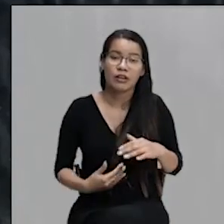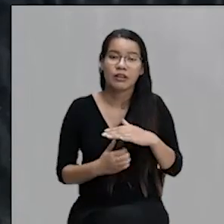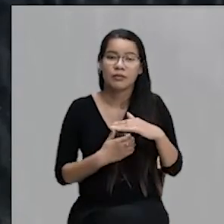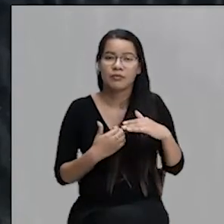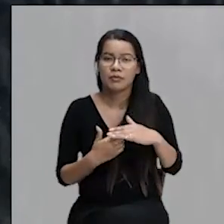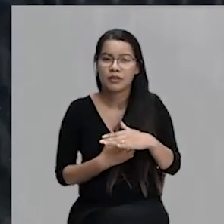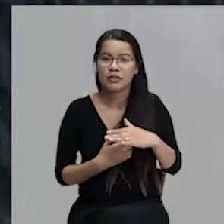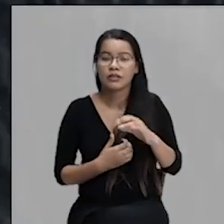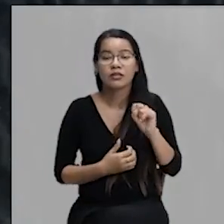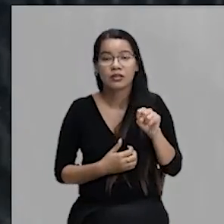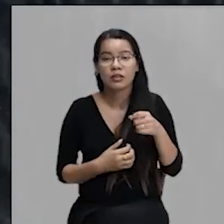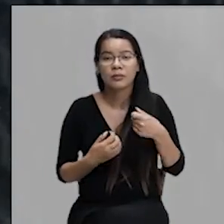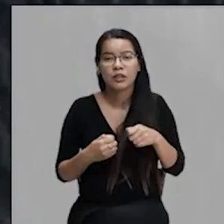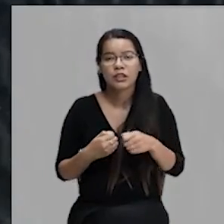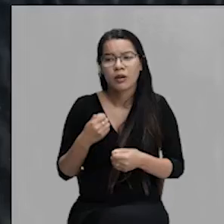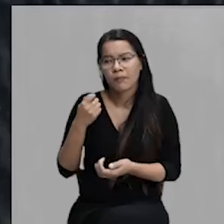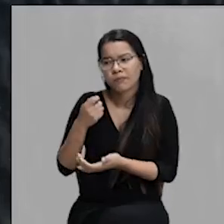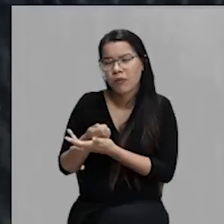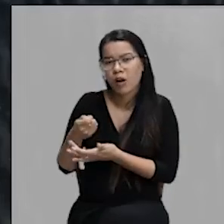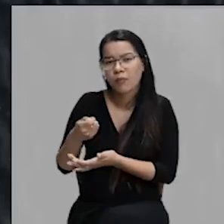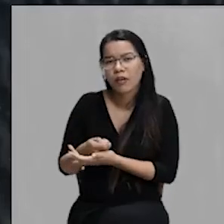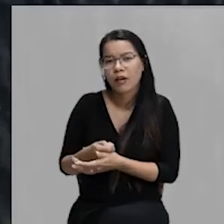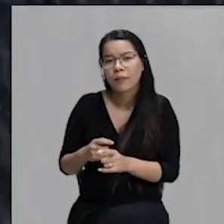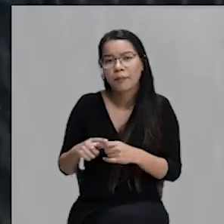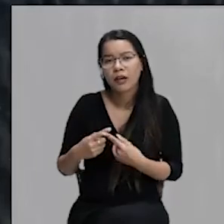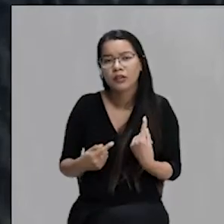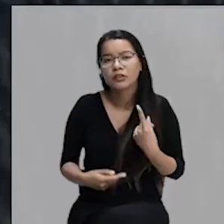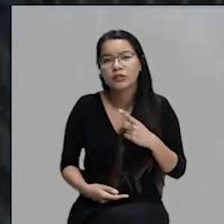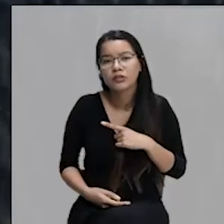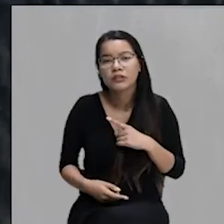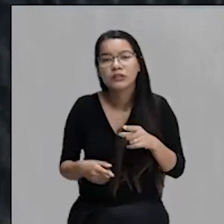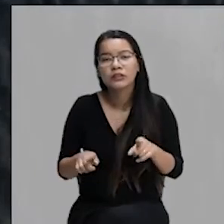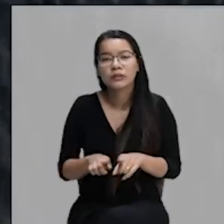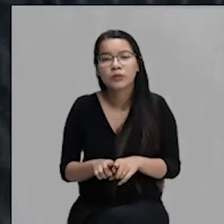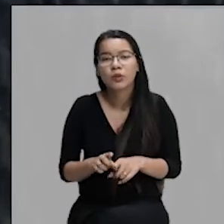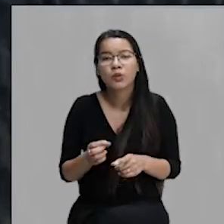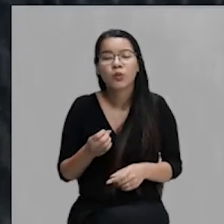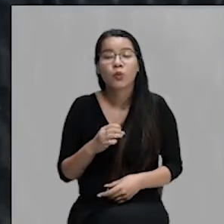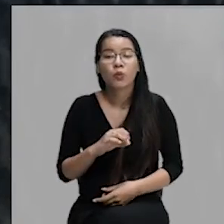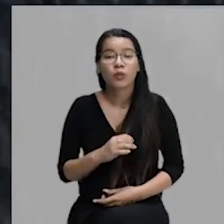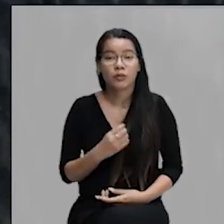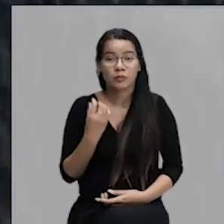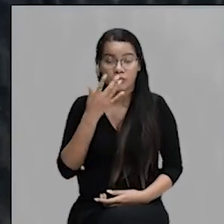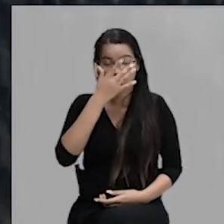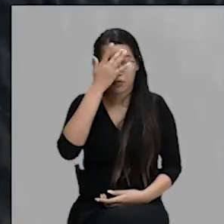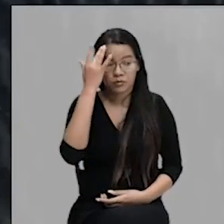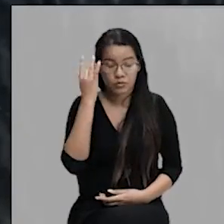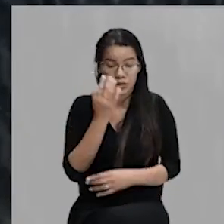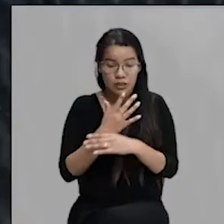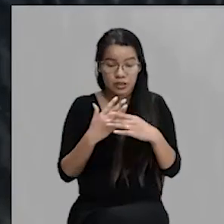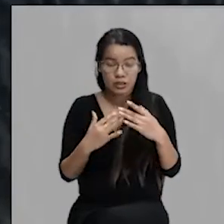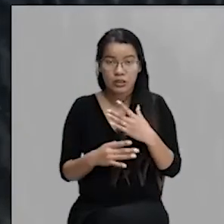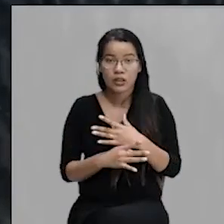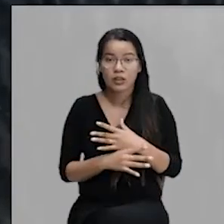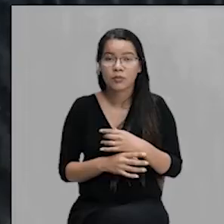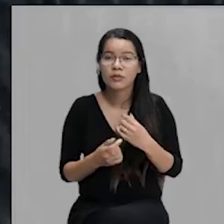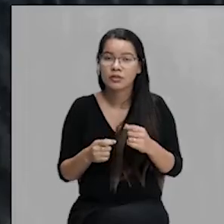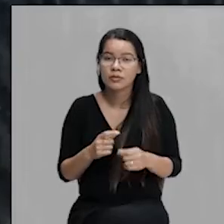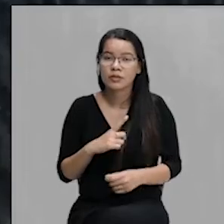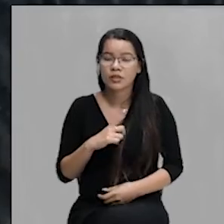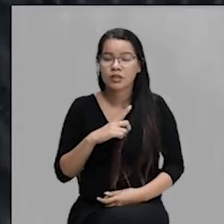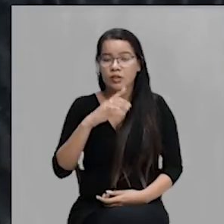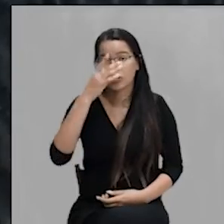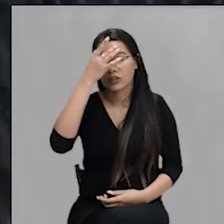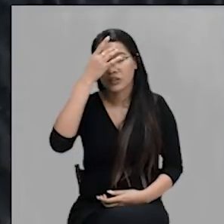maiores, deve esperar, deve cobrar. Mas nós também, enquanto indivíduos, temos que ter essa consciência. Entendeu? A